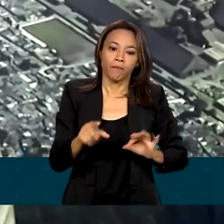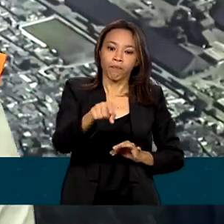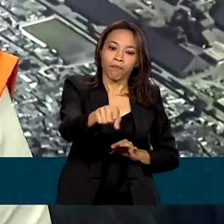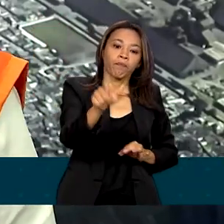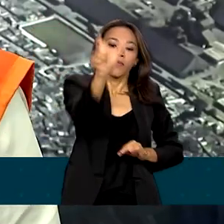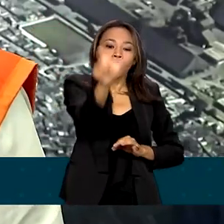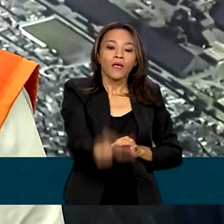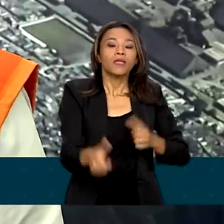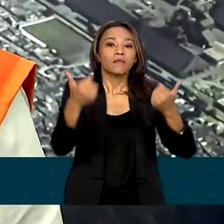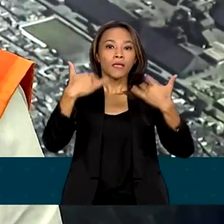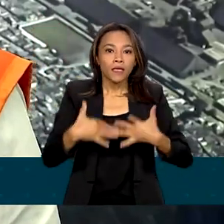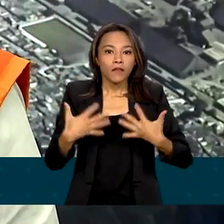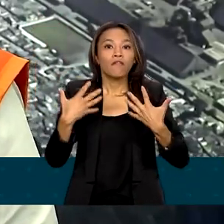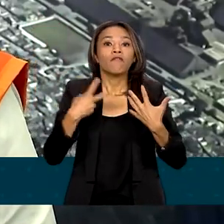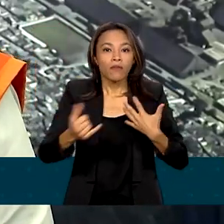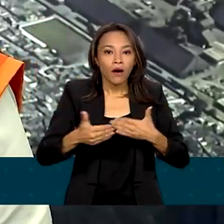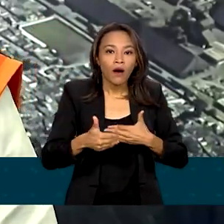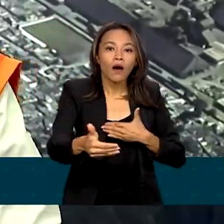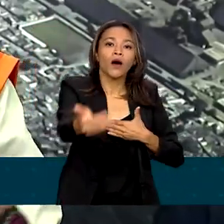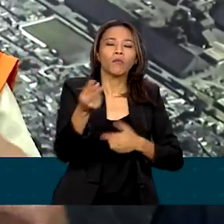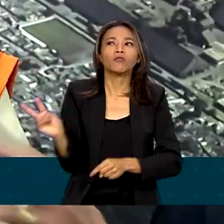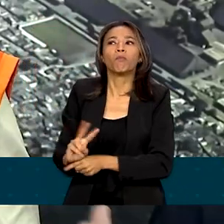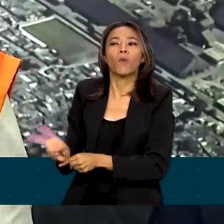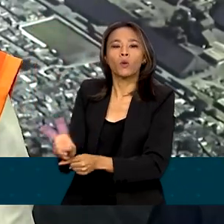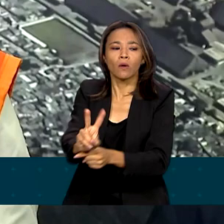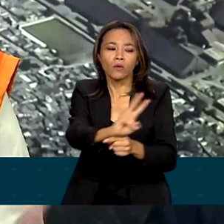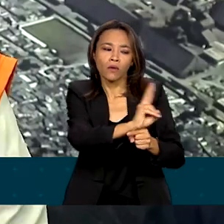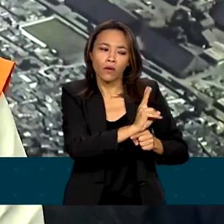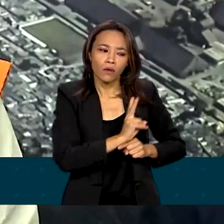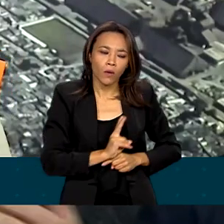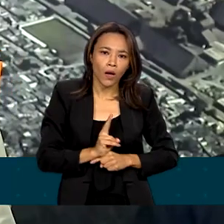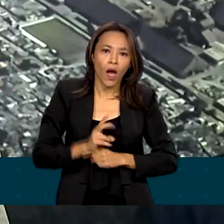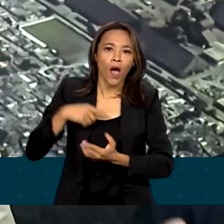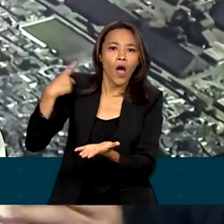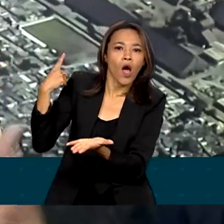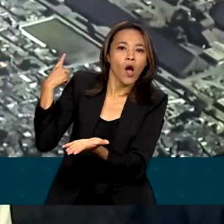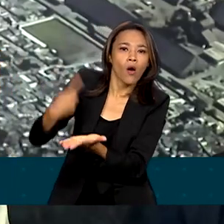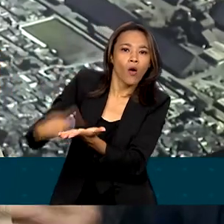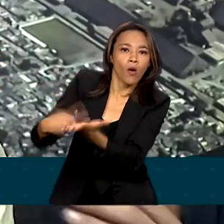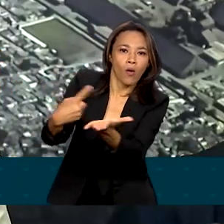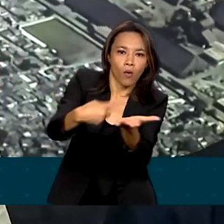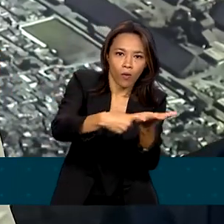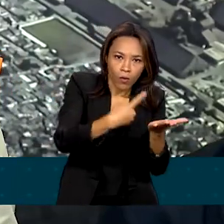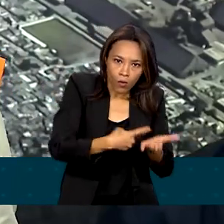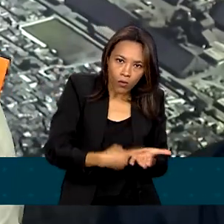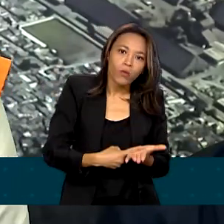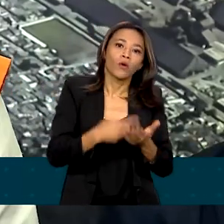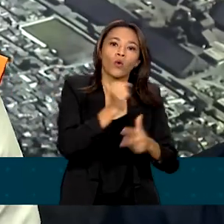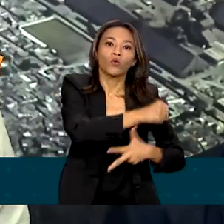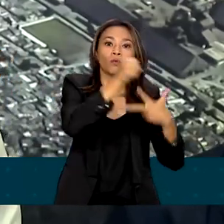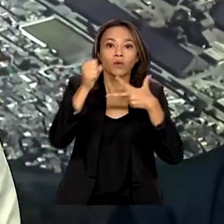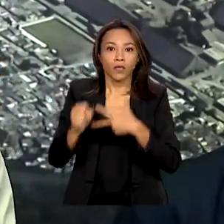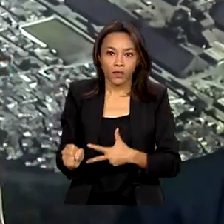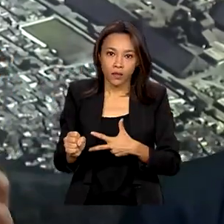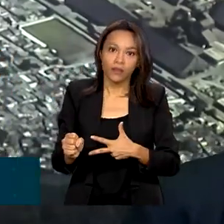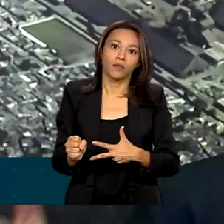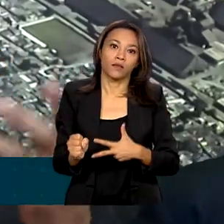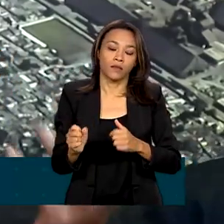do monitoramento é pactuar isso com todos os níveis né de poder